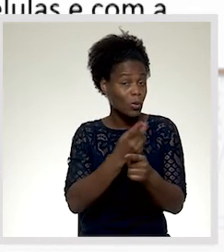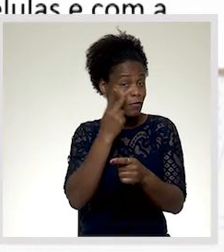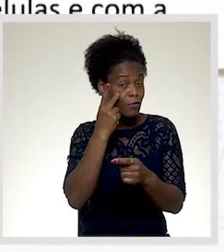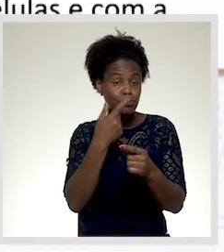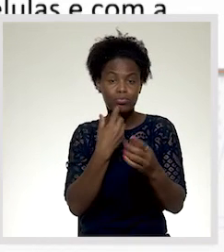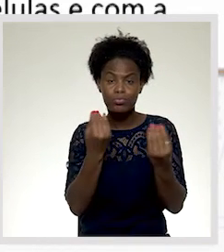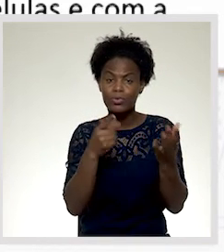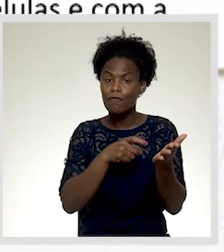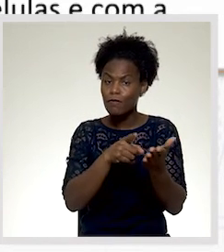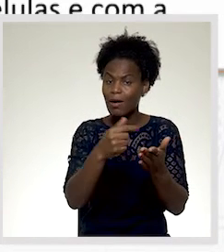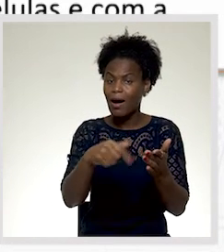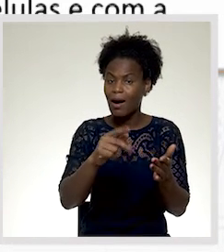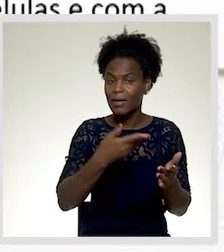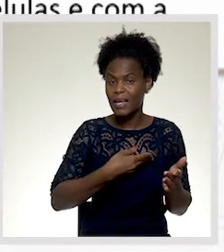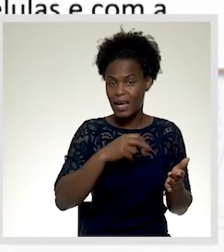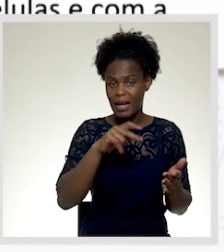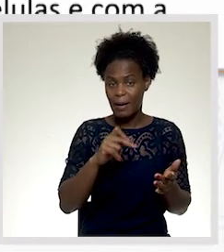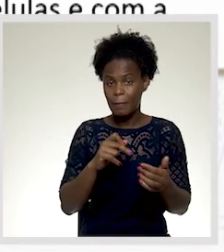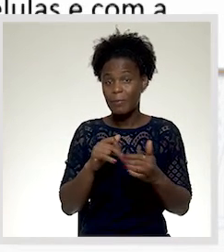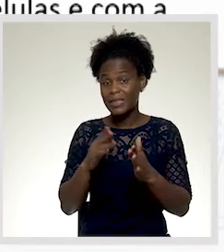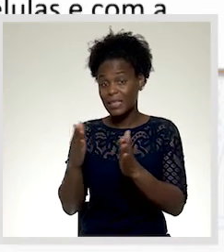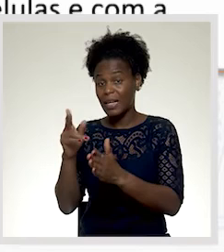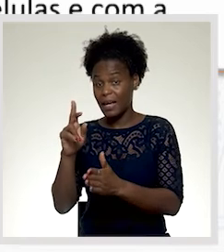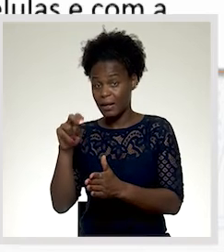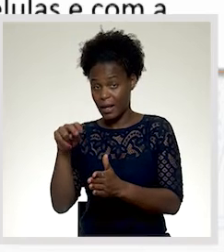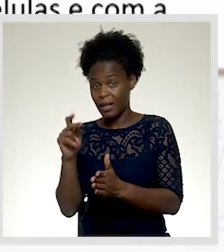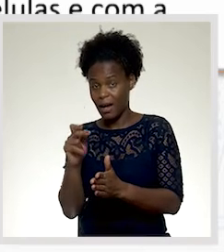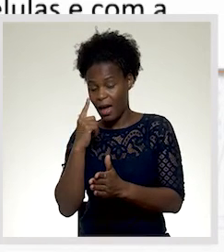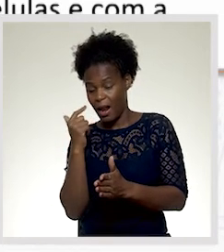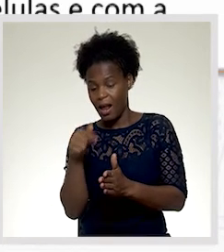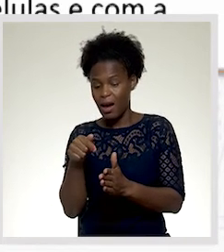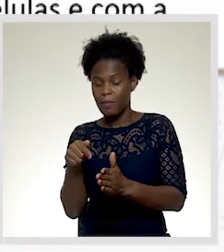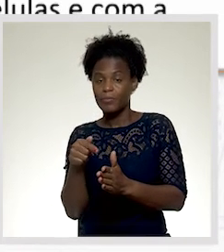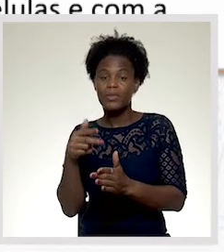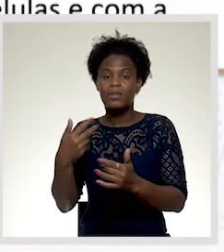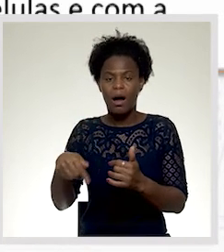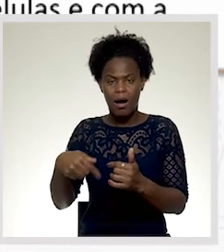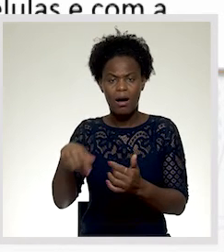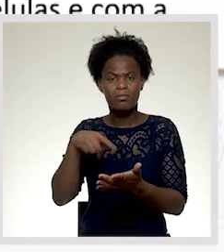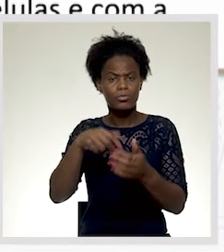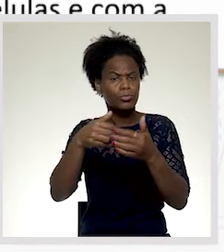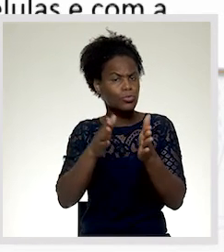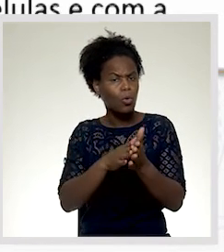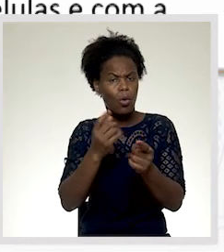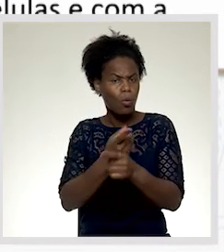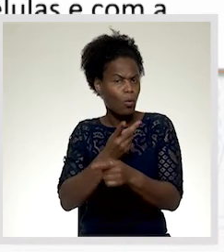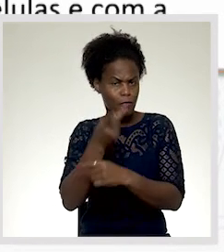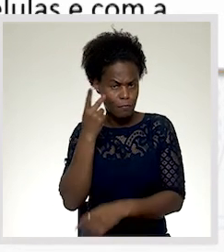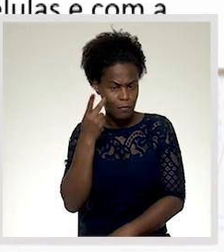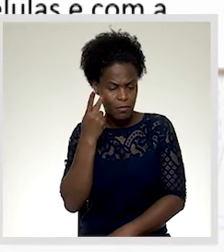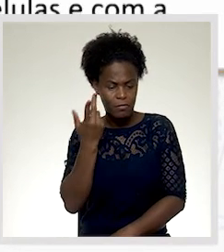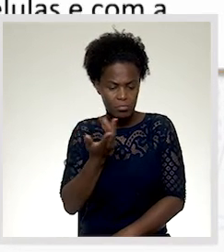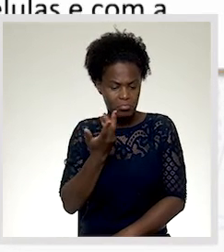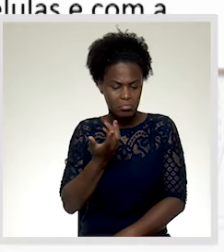na maioria dos vírus contém o DNA. Agora, enquanto que o RNA, ela está presente também em todos